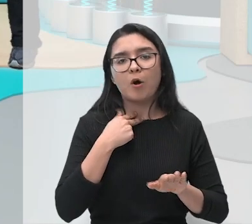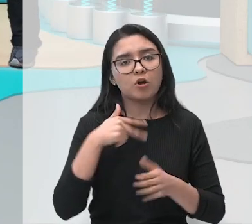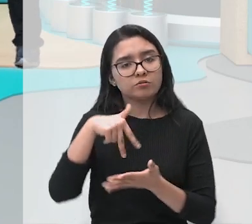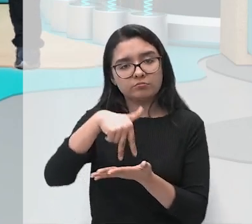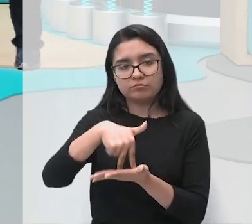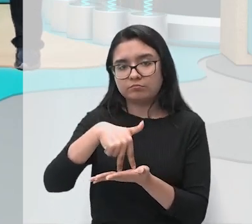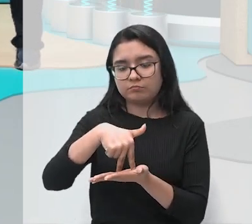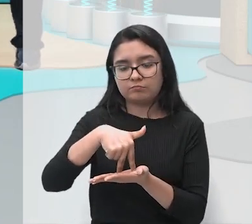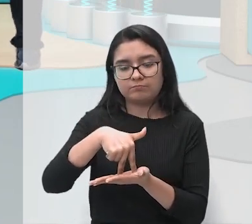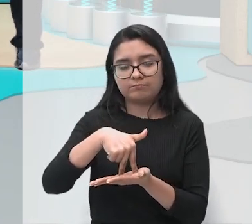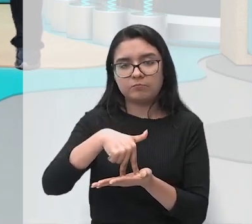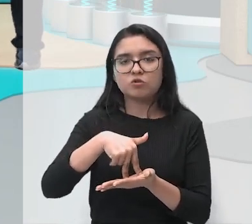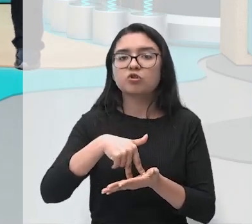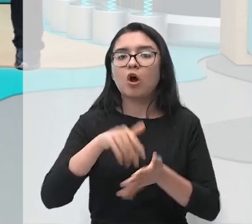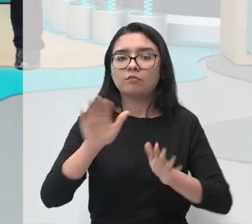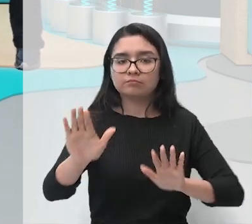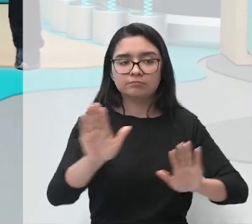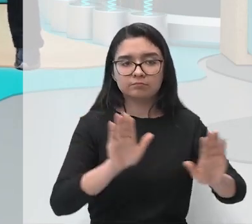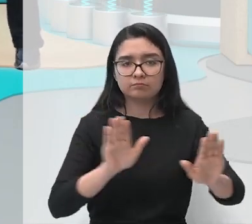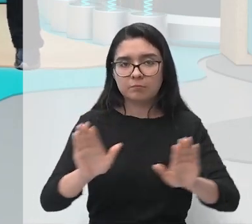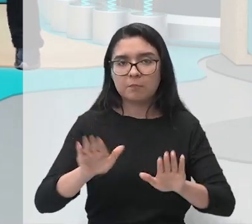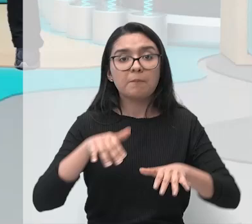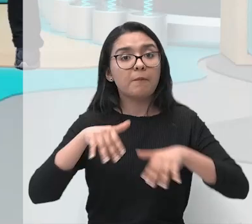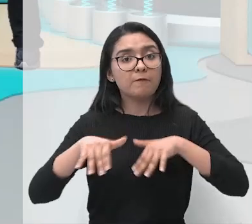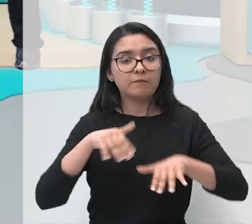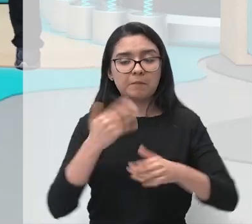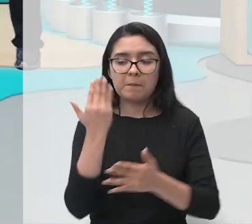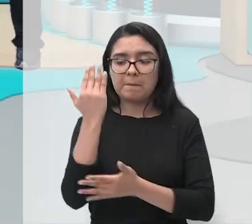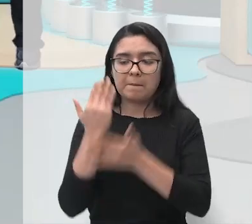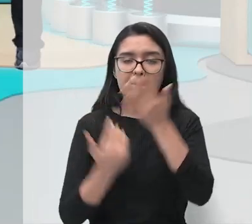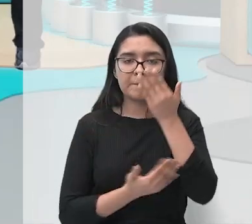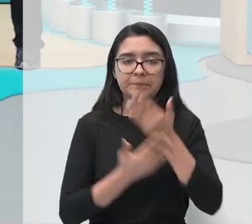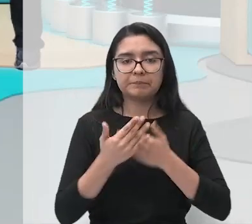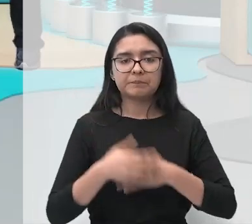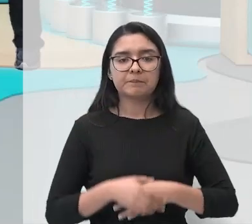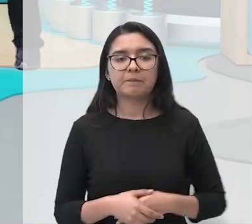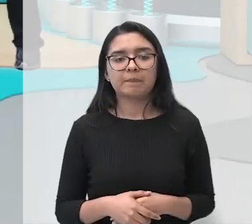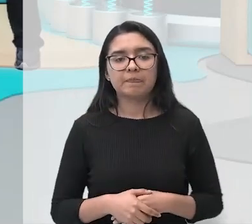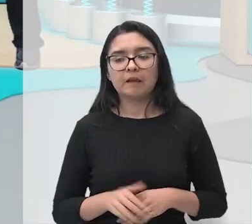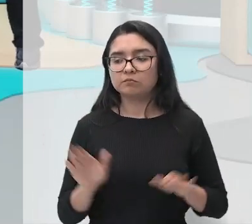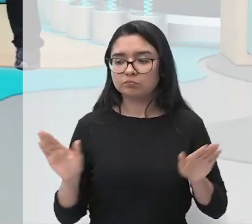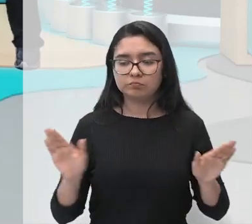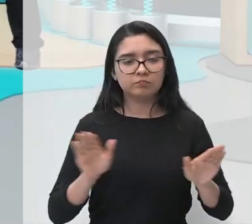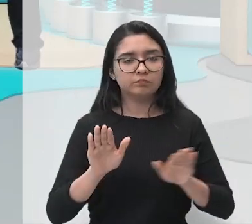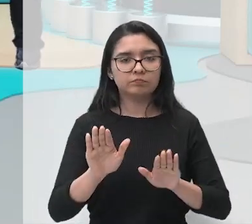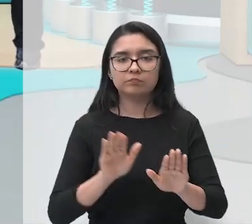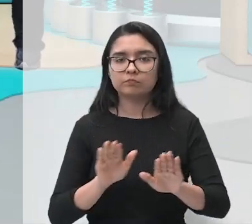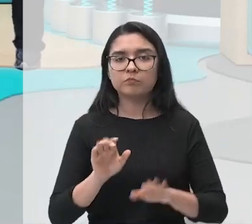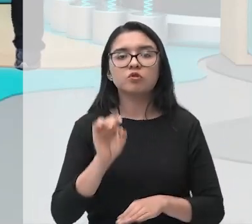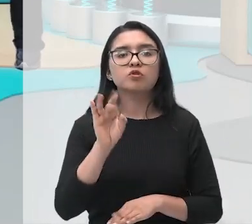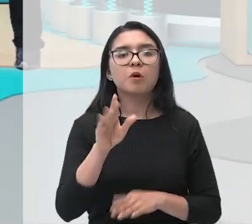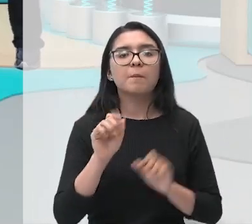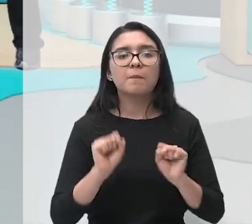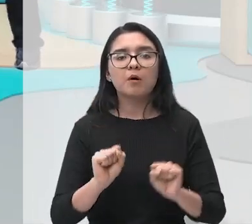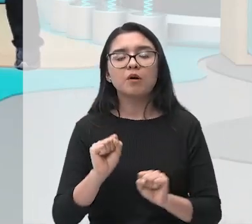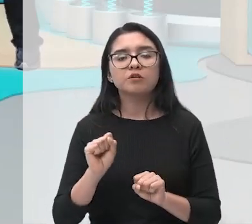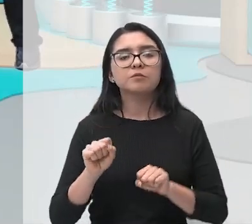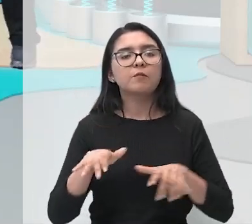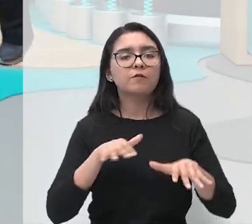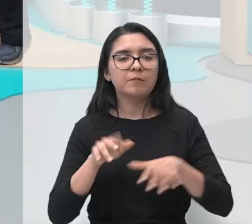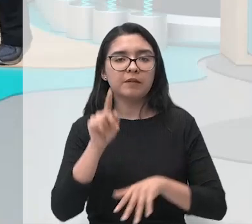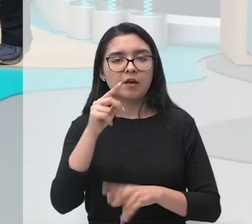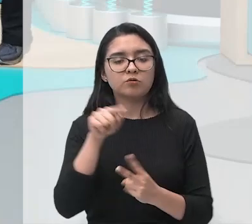pé, tá? Tem que ficar só aqui, ó, tentando pegar quem passa do seu lado. Só quem pode se mover são os 2